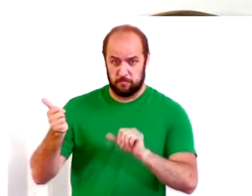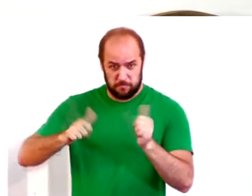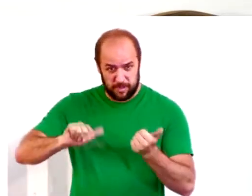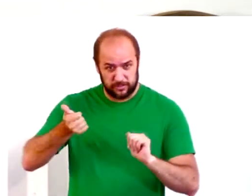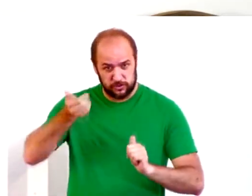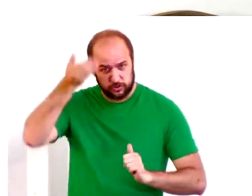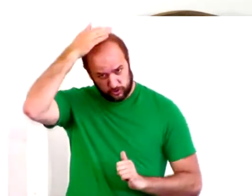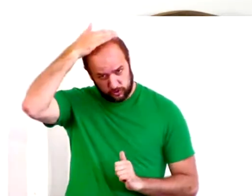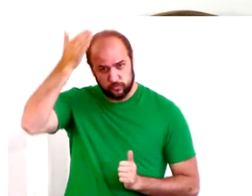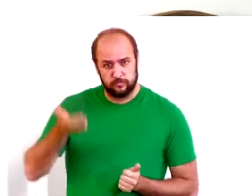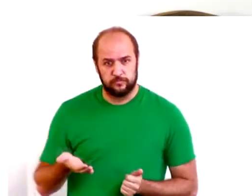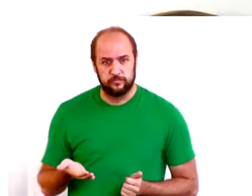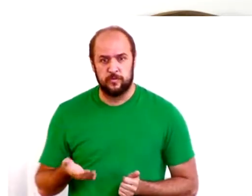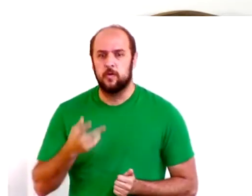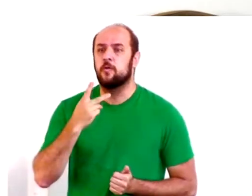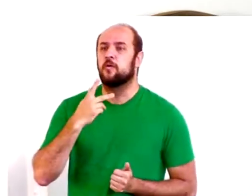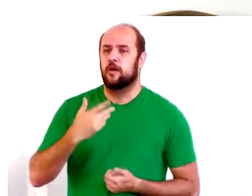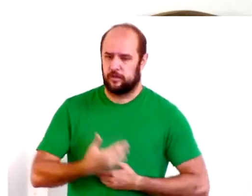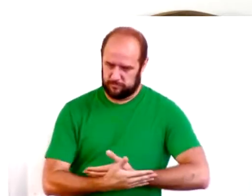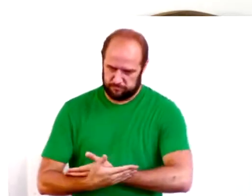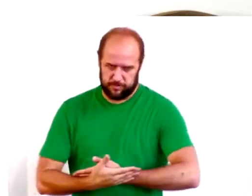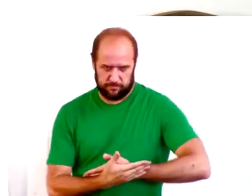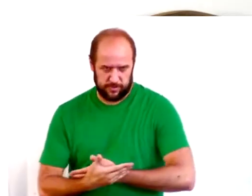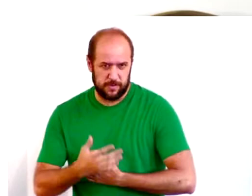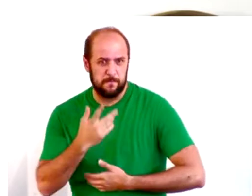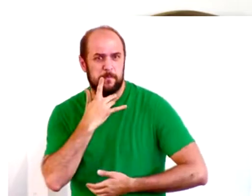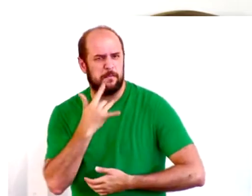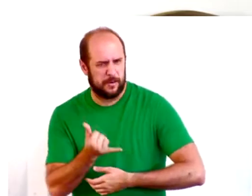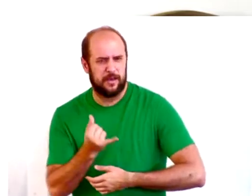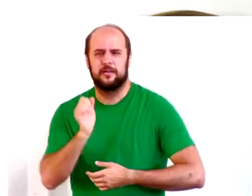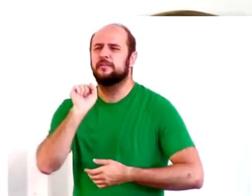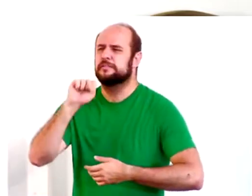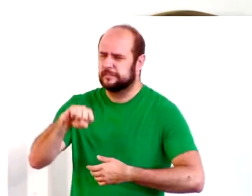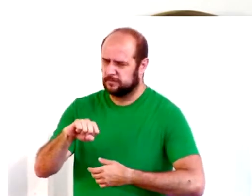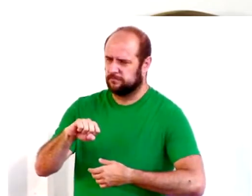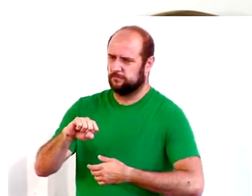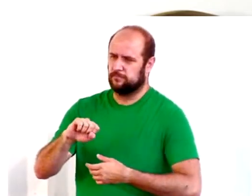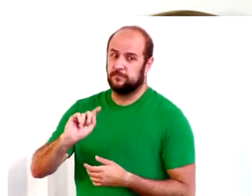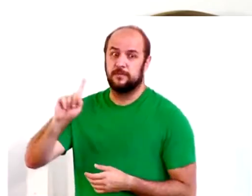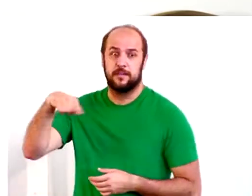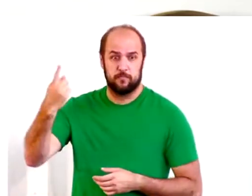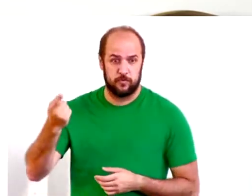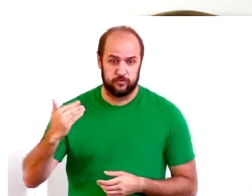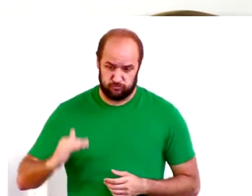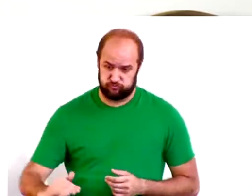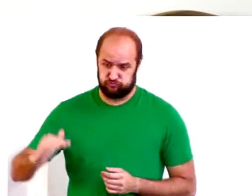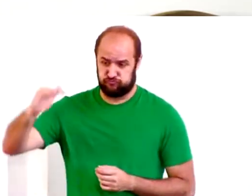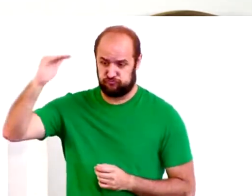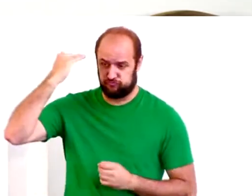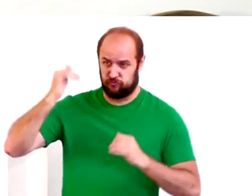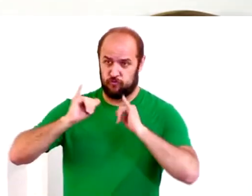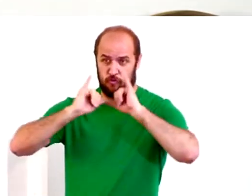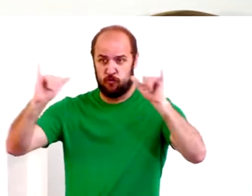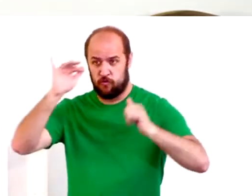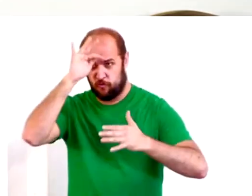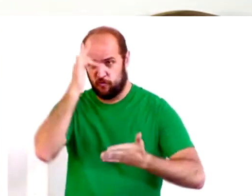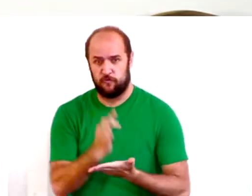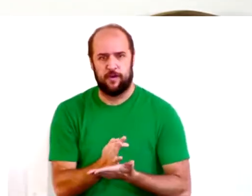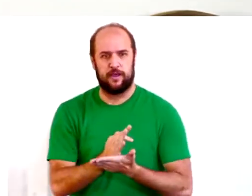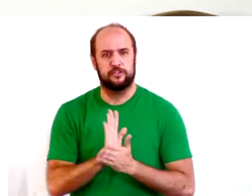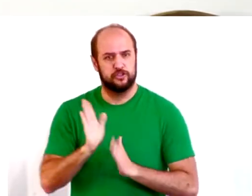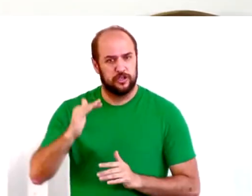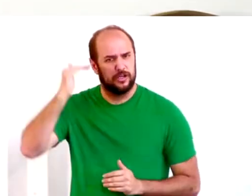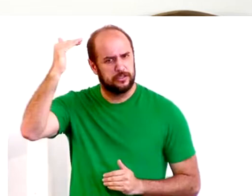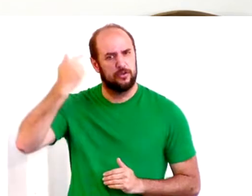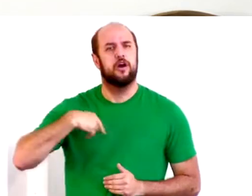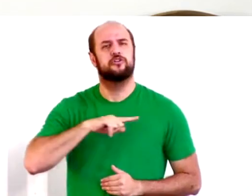fomos crianças, nossos pais disseram um sim por nós. Se nós fomos batizados e professamos a nossa fé quando fomos adultos,